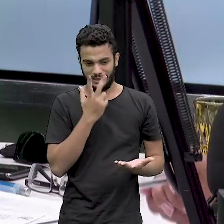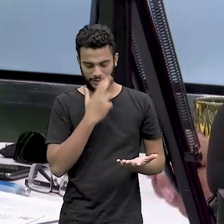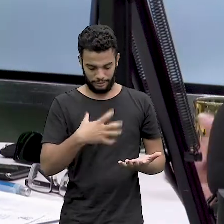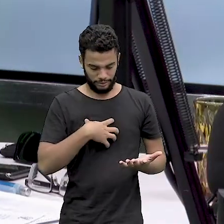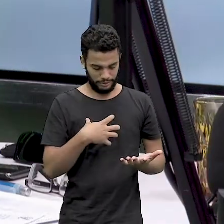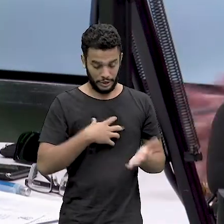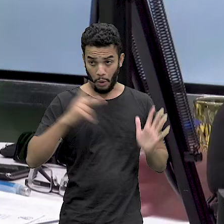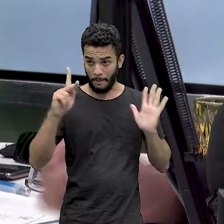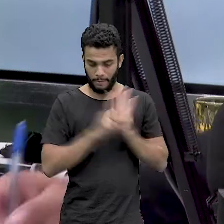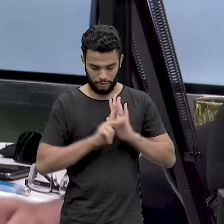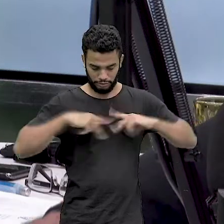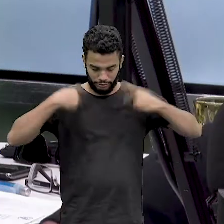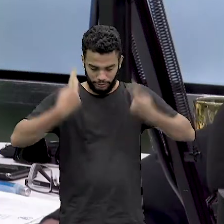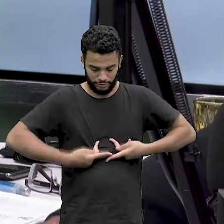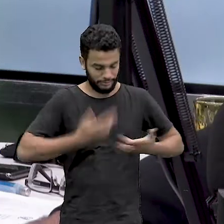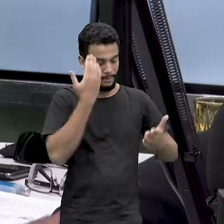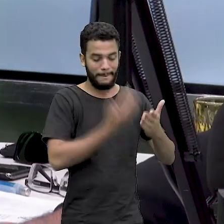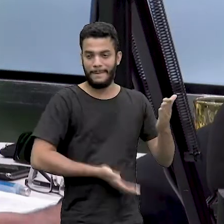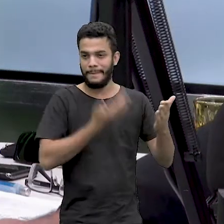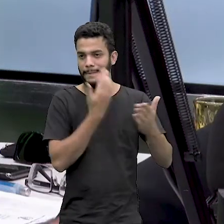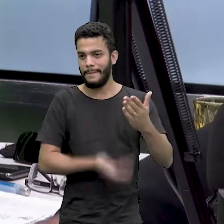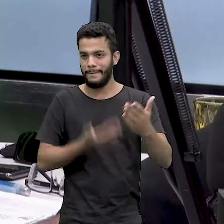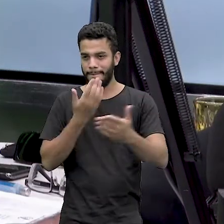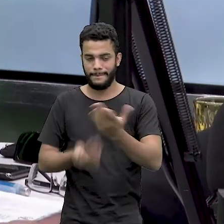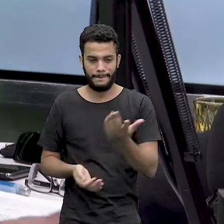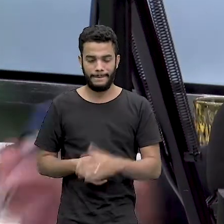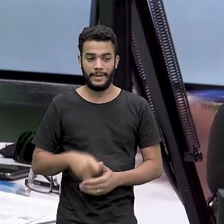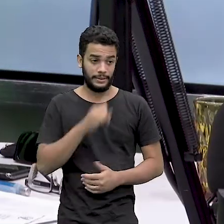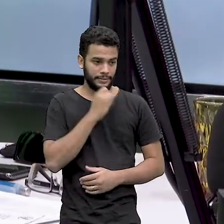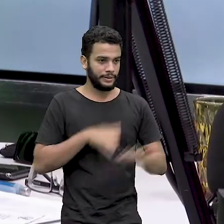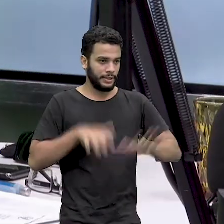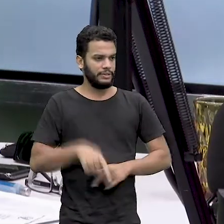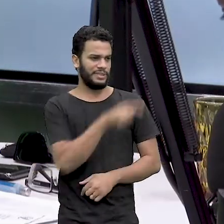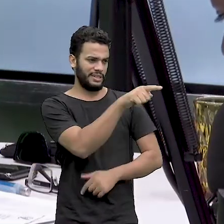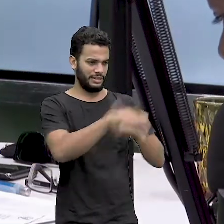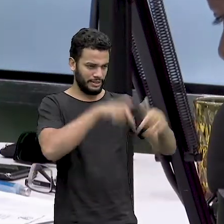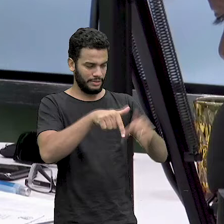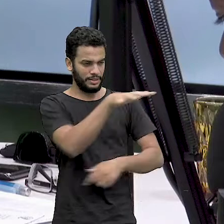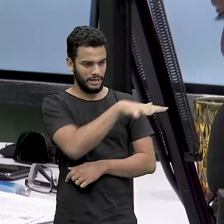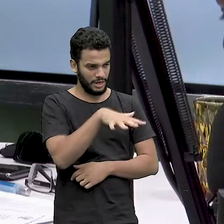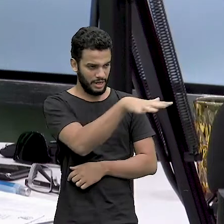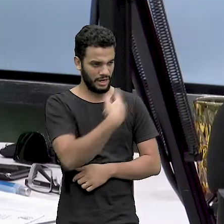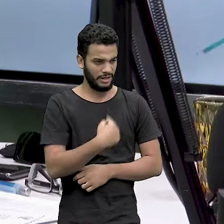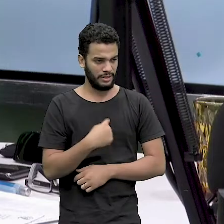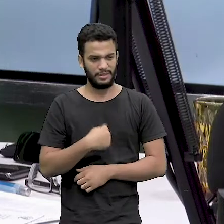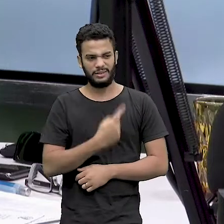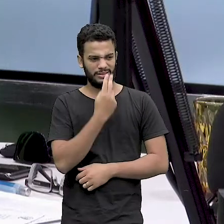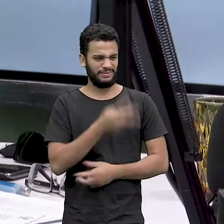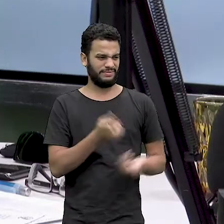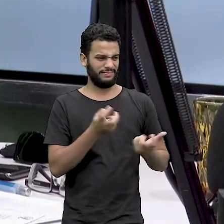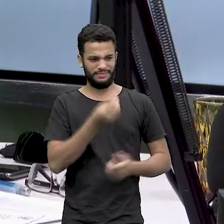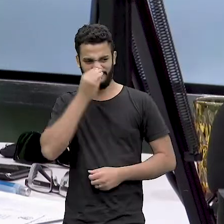você começa a desvalorizar o trabalho do outro, você começa a desmerecer, né? Então, isso é muito perigoso,